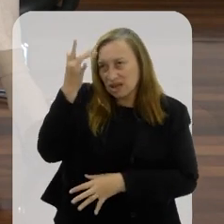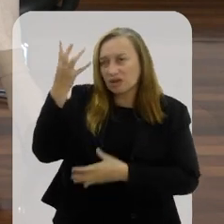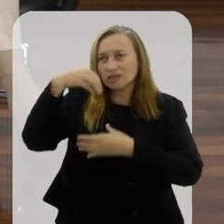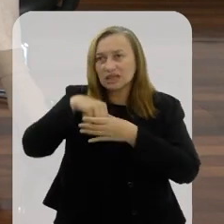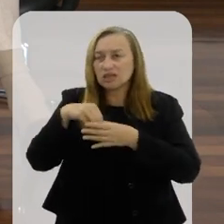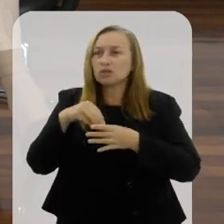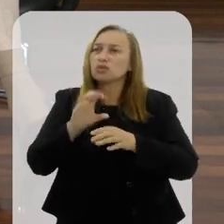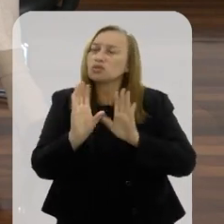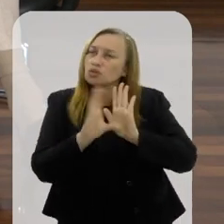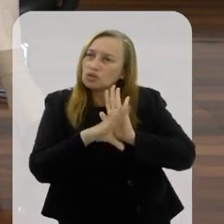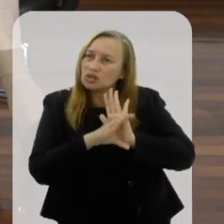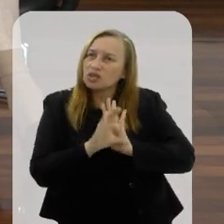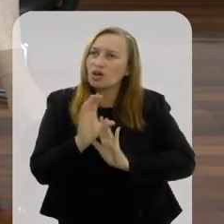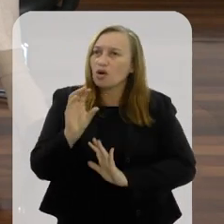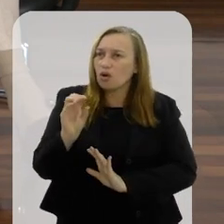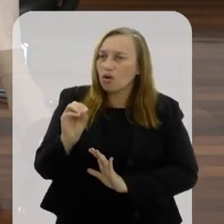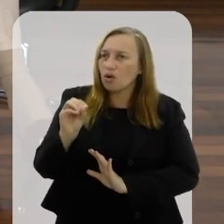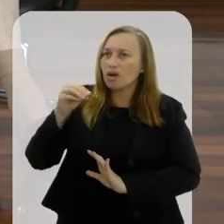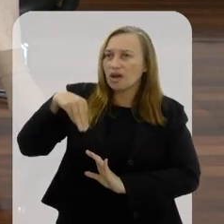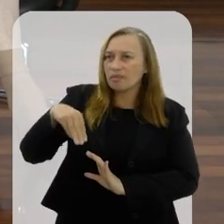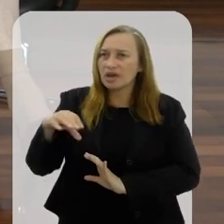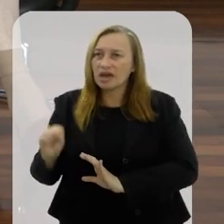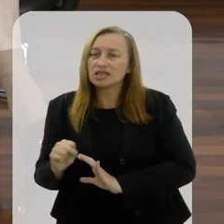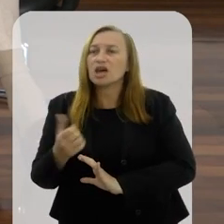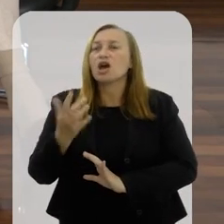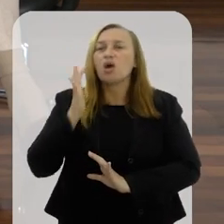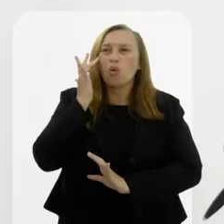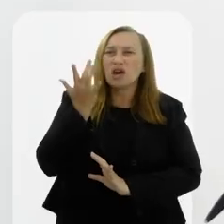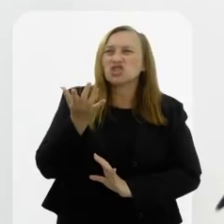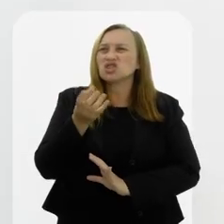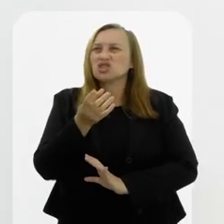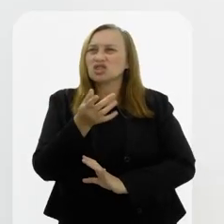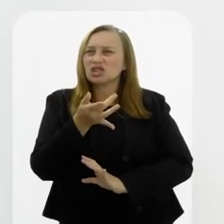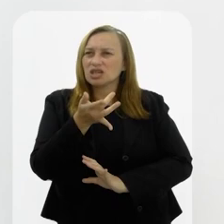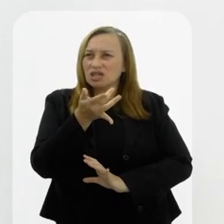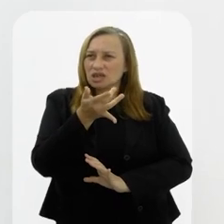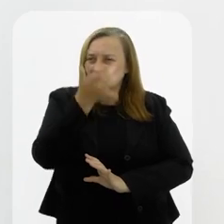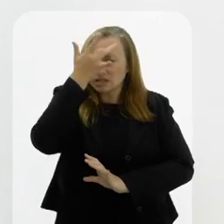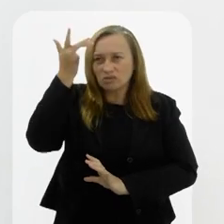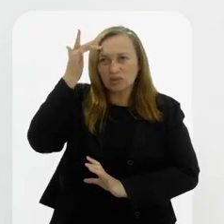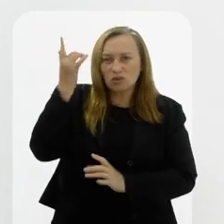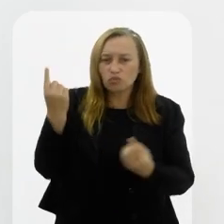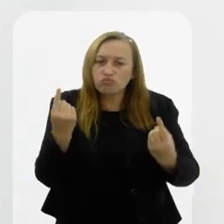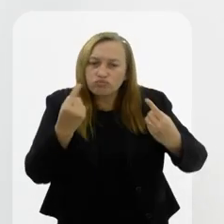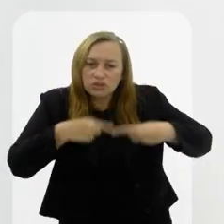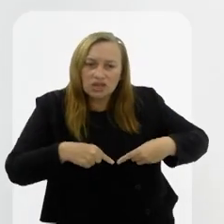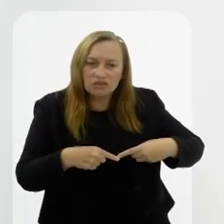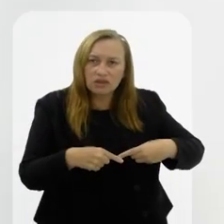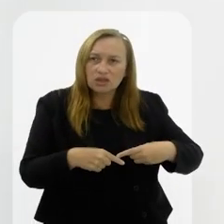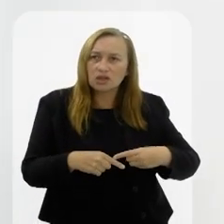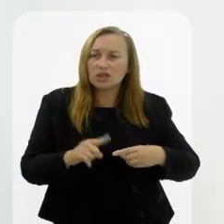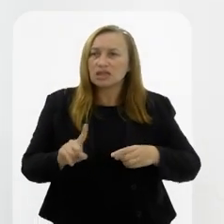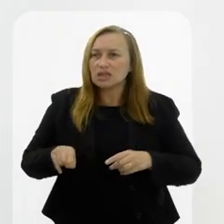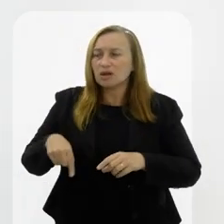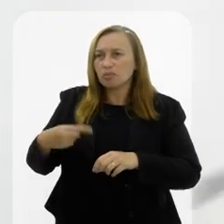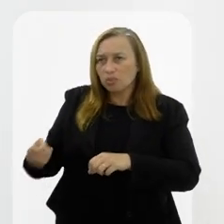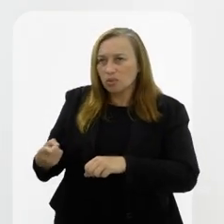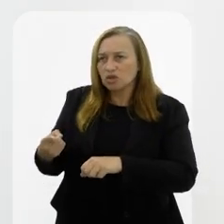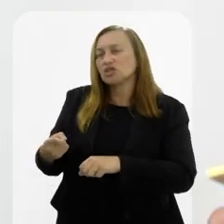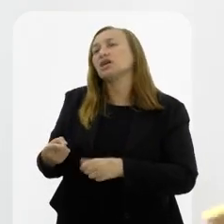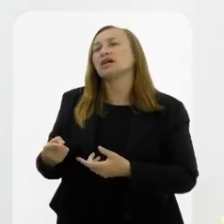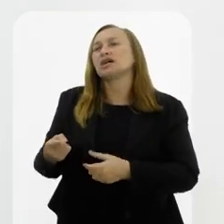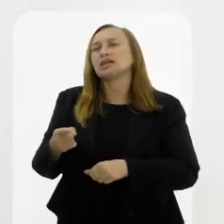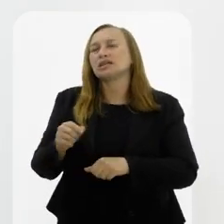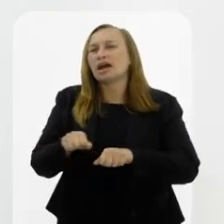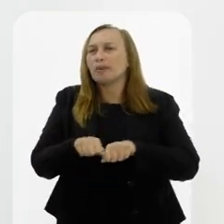a saúde mental dentro desse conceito da OMS. Eu acho que a saúde mental é o grande desafio que se colocou